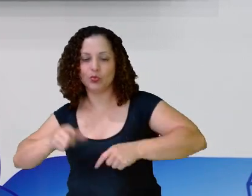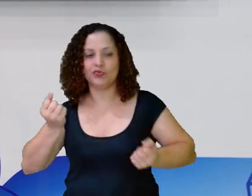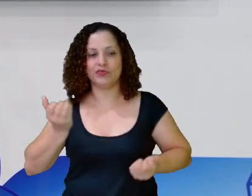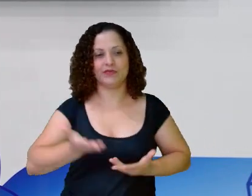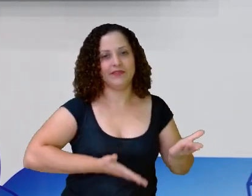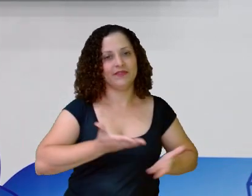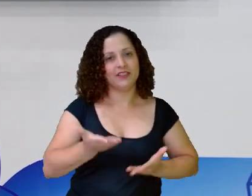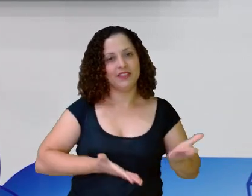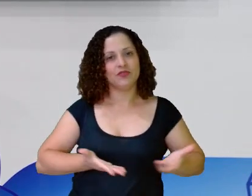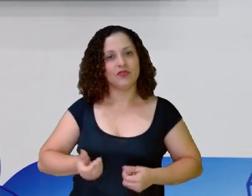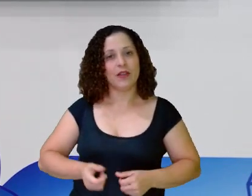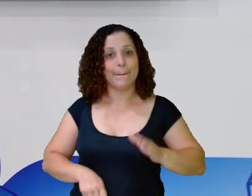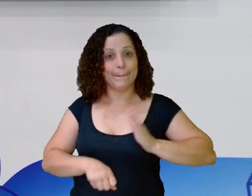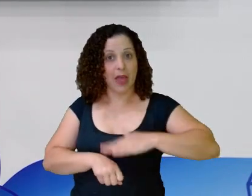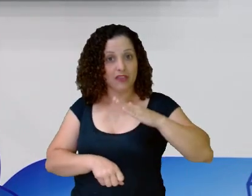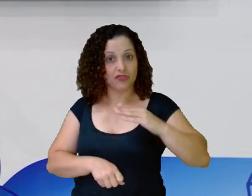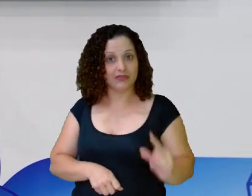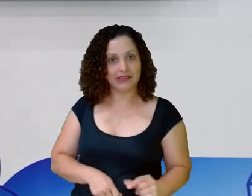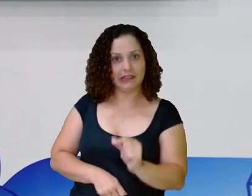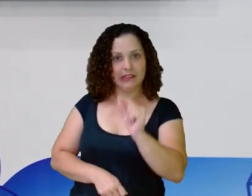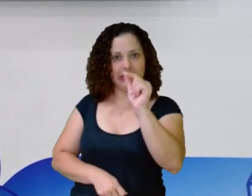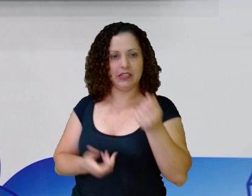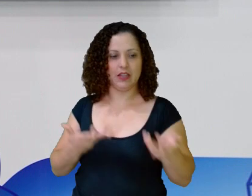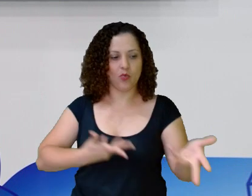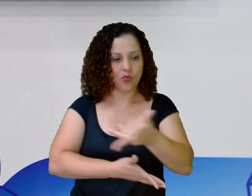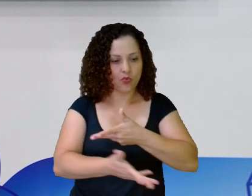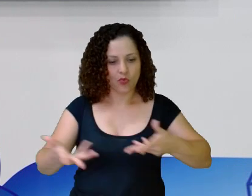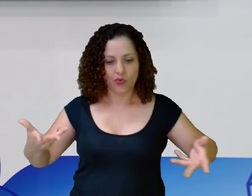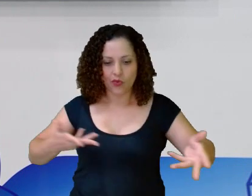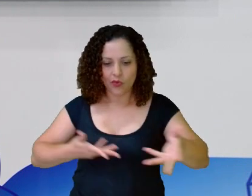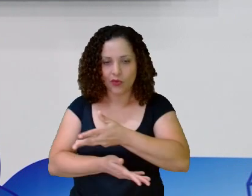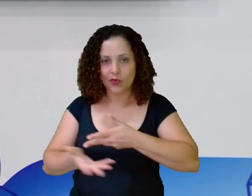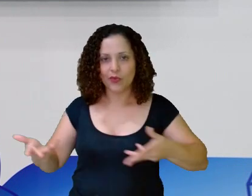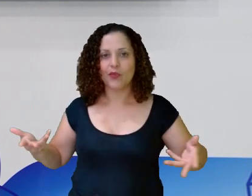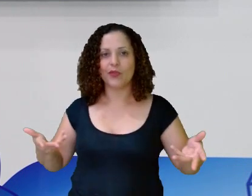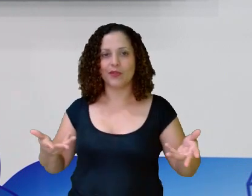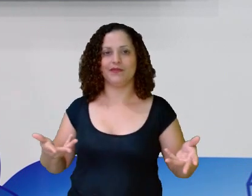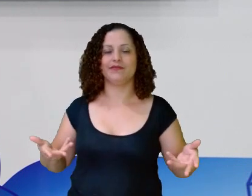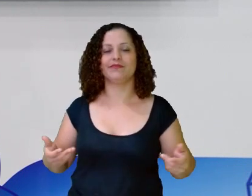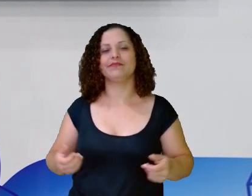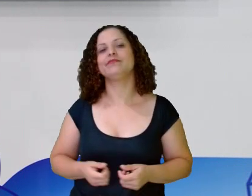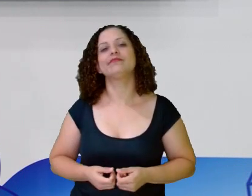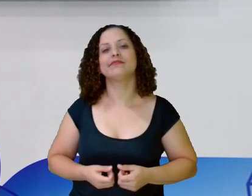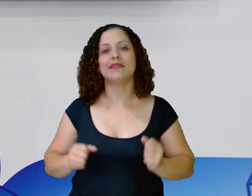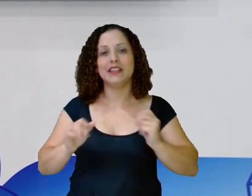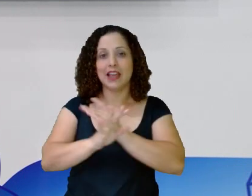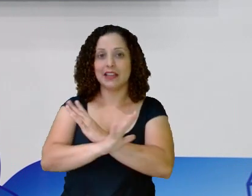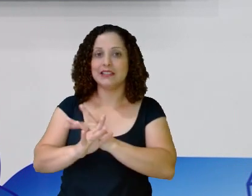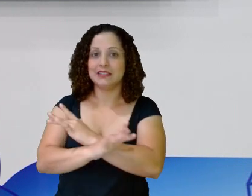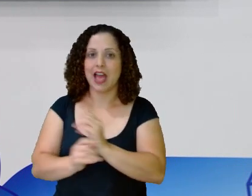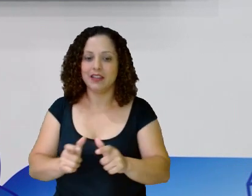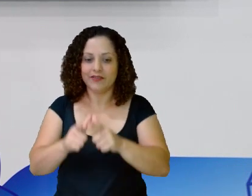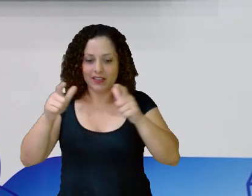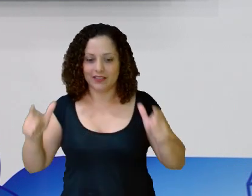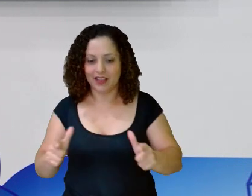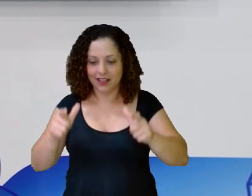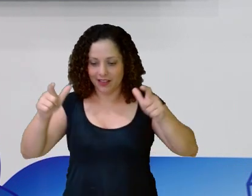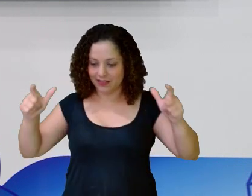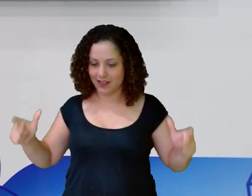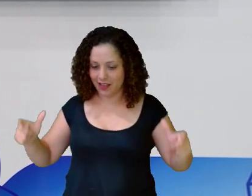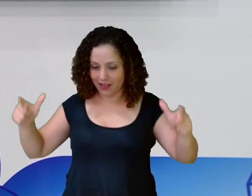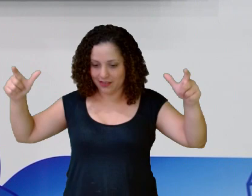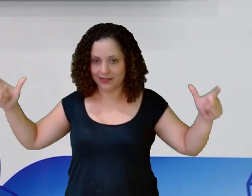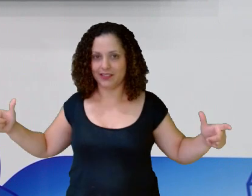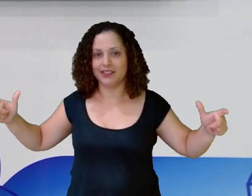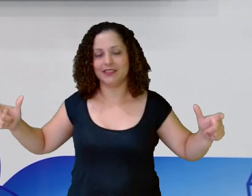oferecidos, mais dinheiro vai estar circulando aí nesse ciclo. E é assim que a cidade ela vai acontecendo, ela vai se